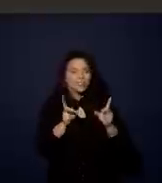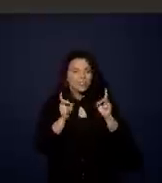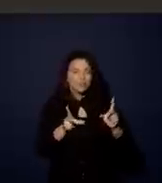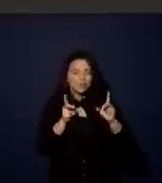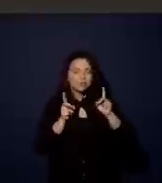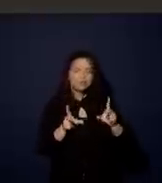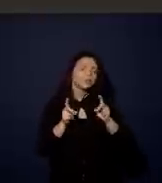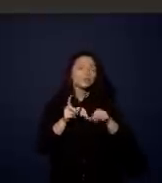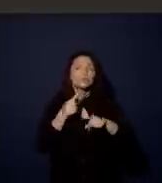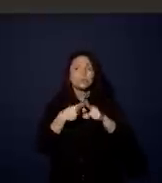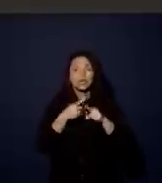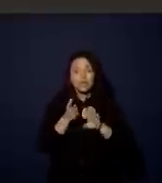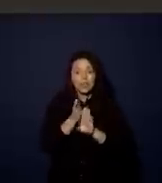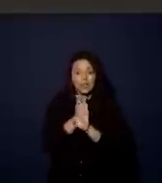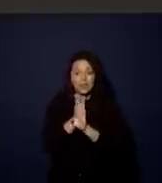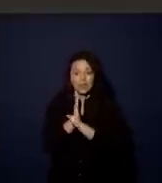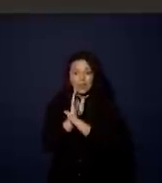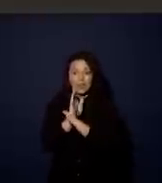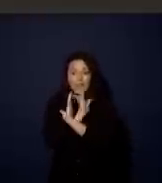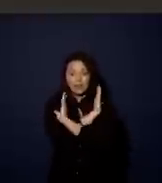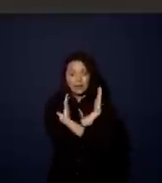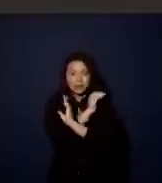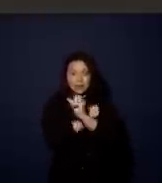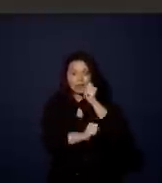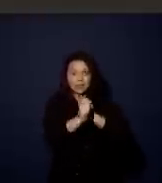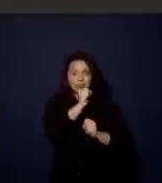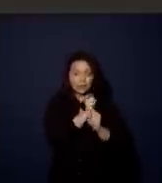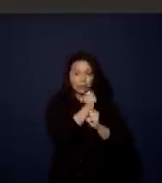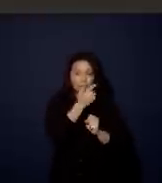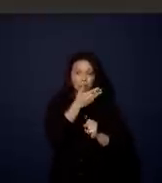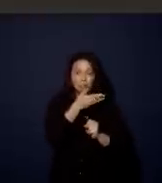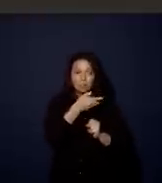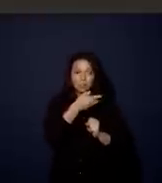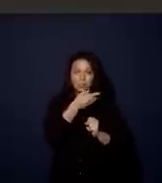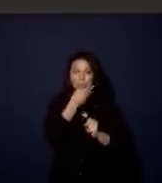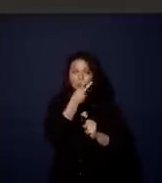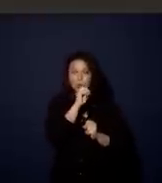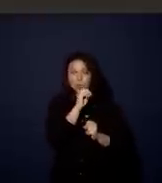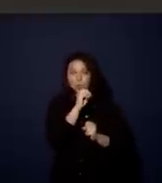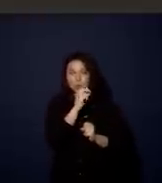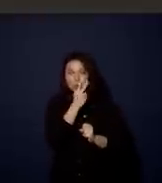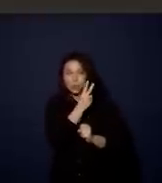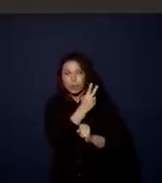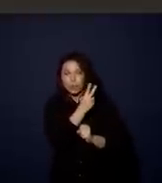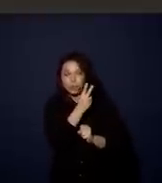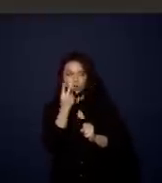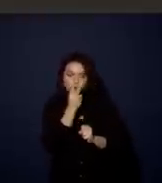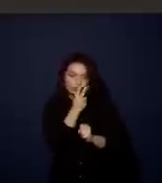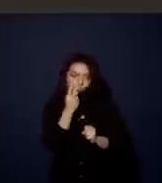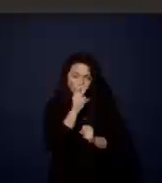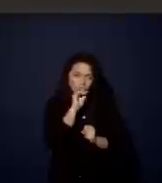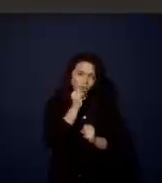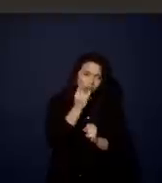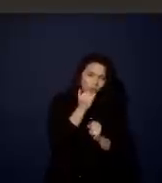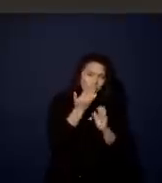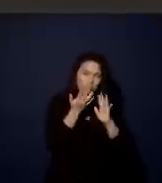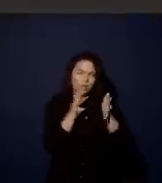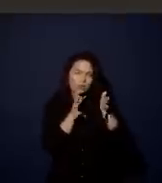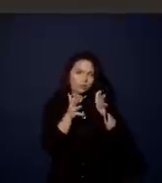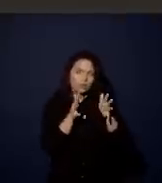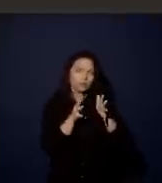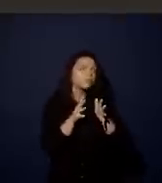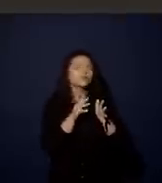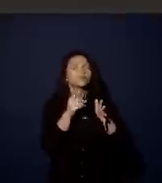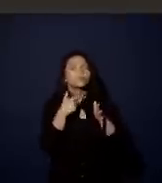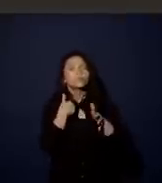vivia ali um momento no ano passado até o início do ano passado é que eu acredito que